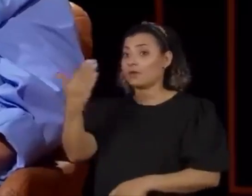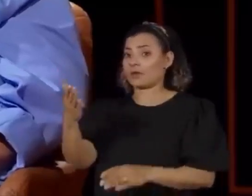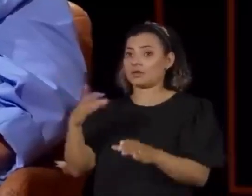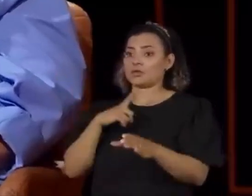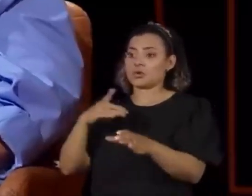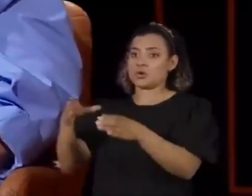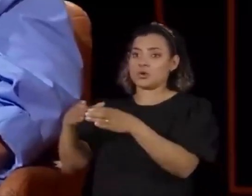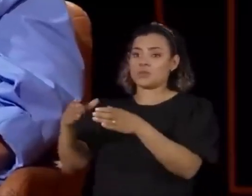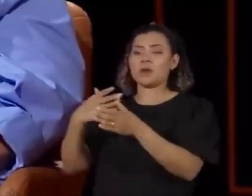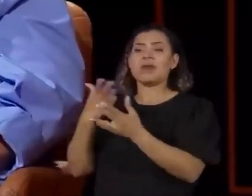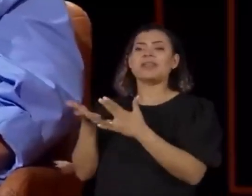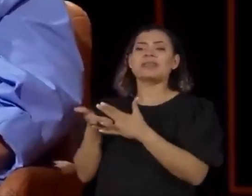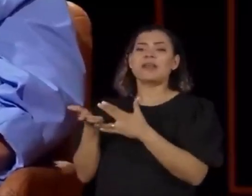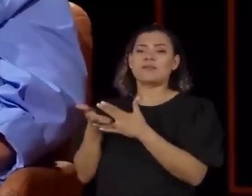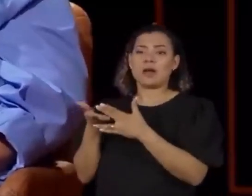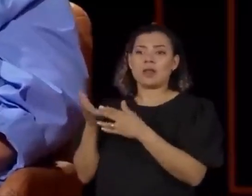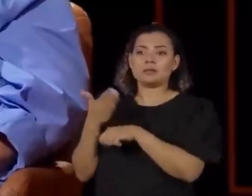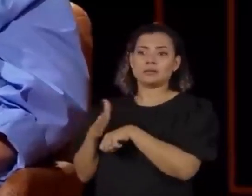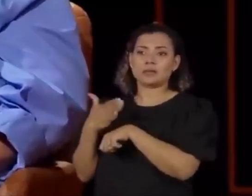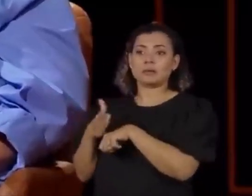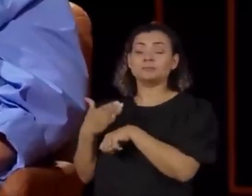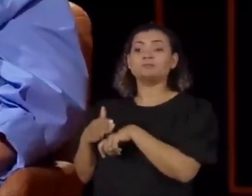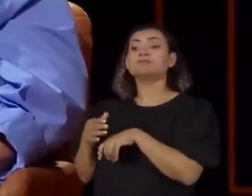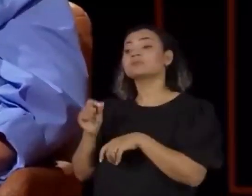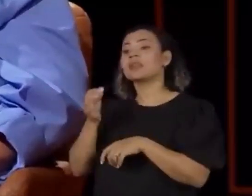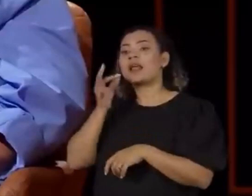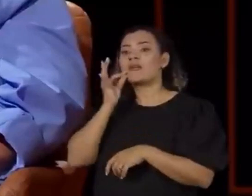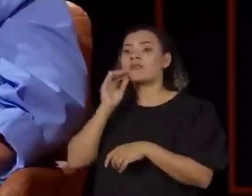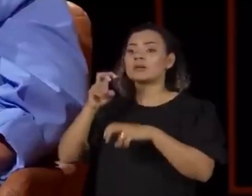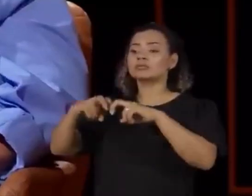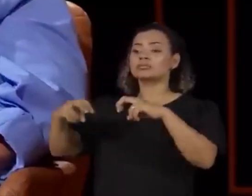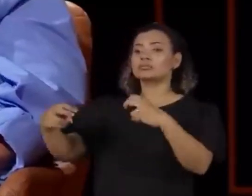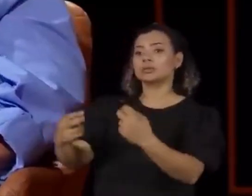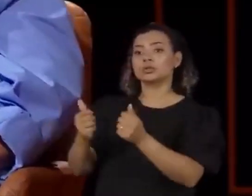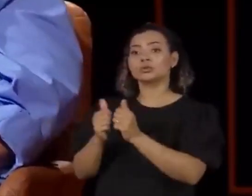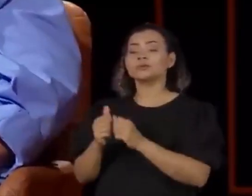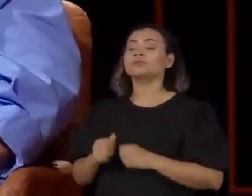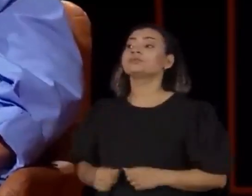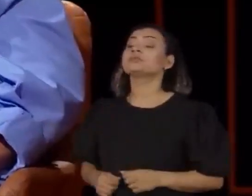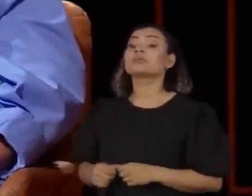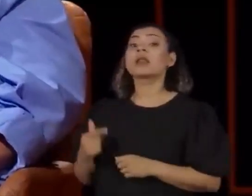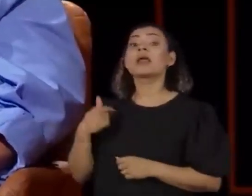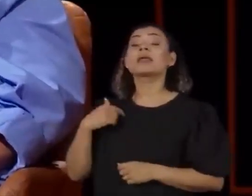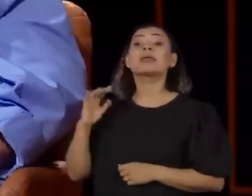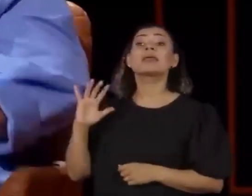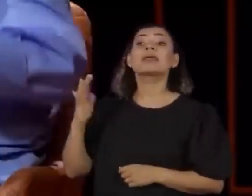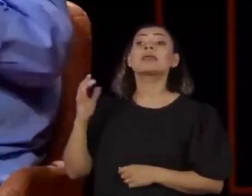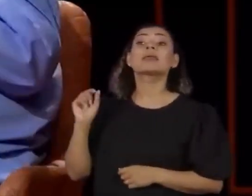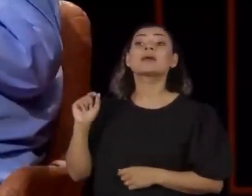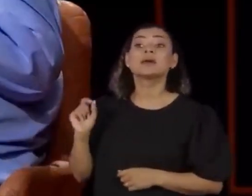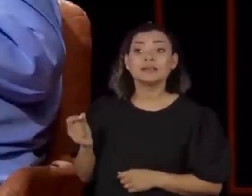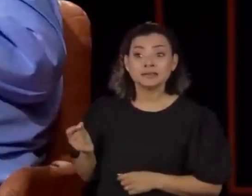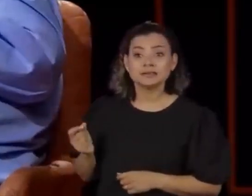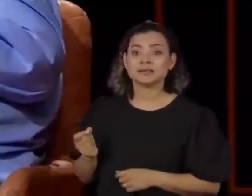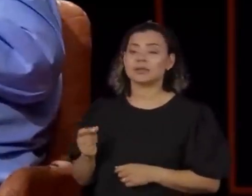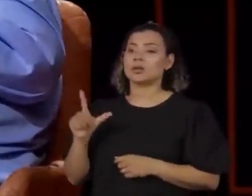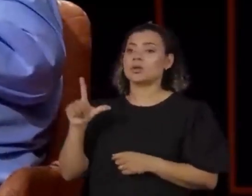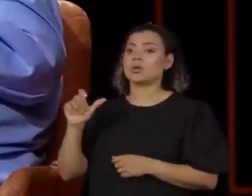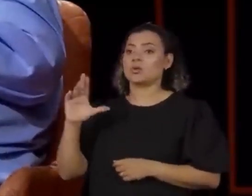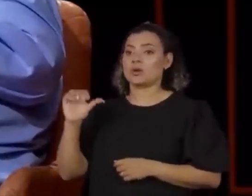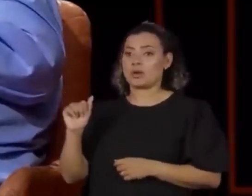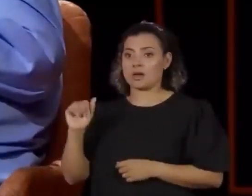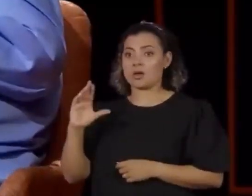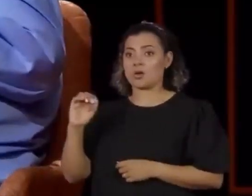lá no intervalo dos ensaios estava tomando o café e olha quem tava lá Lucas de